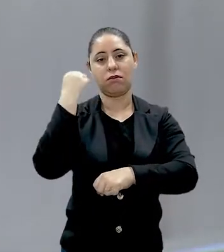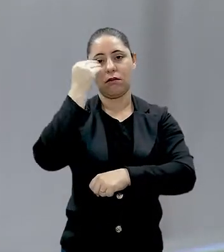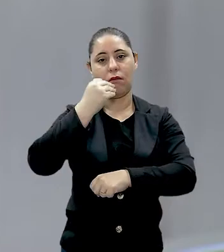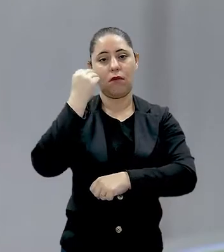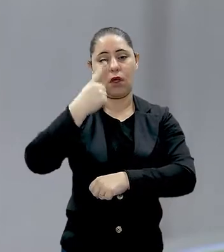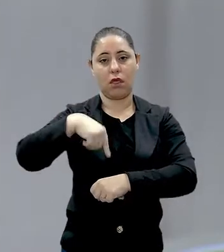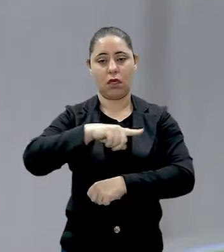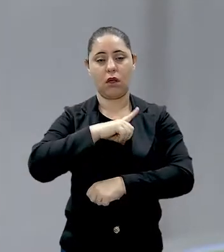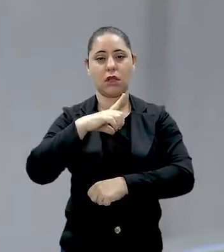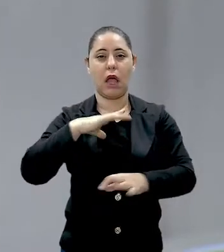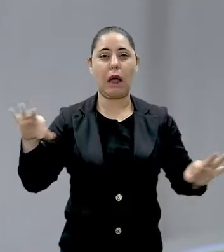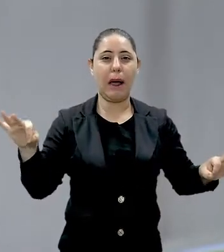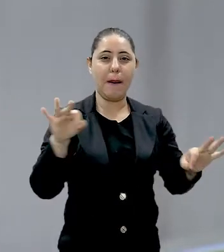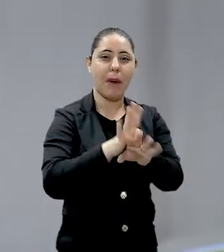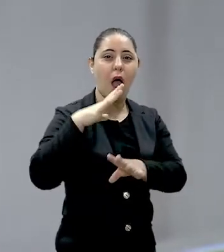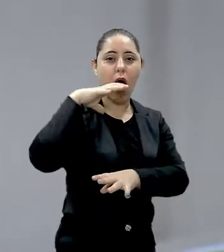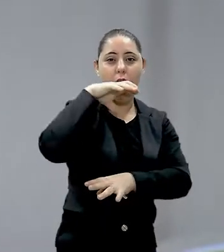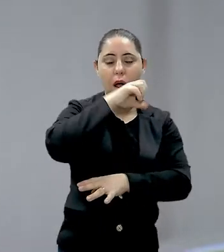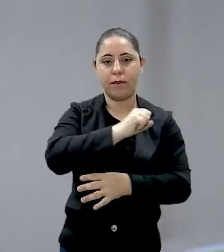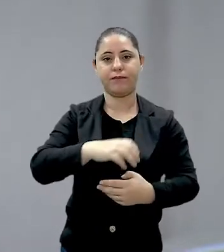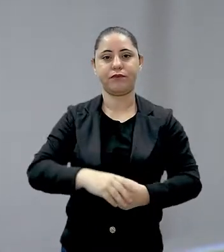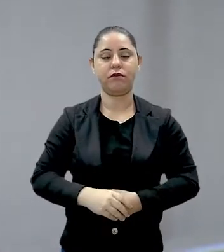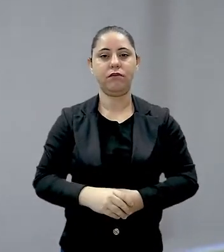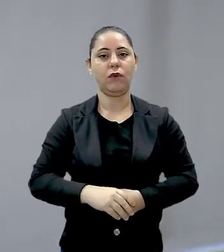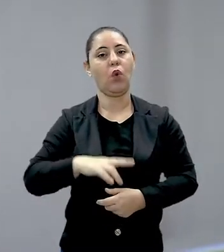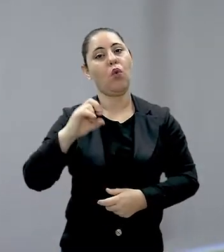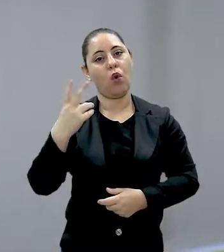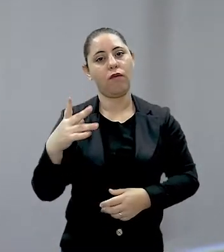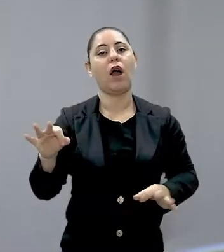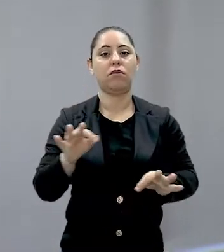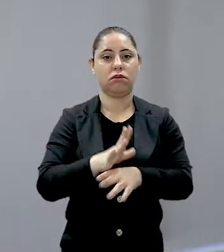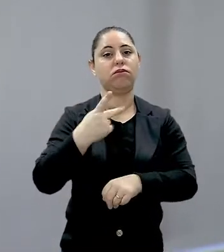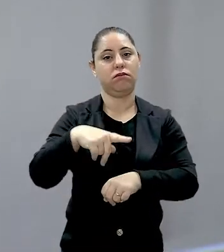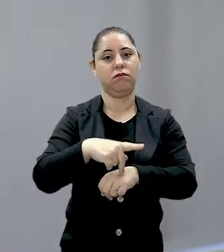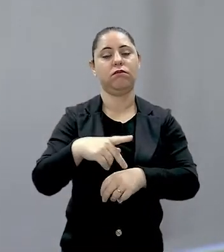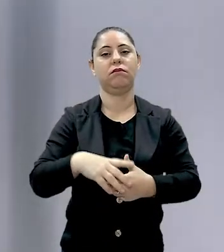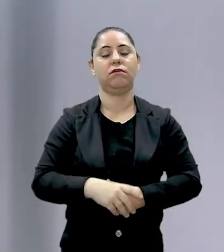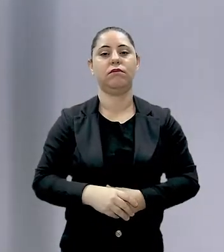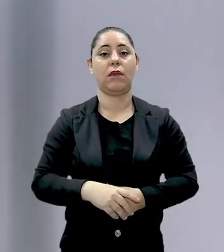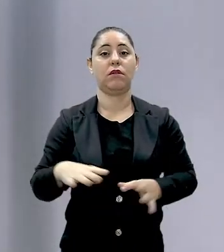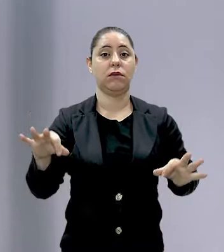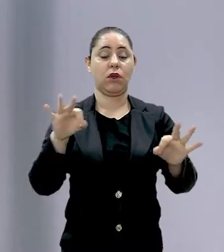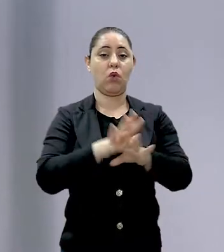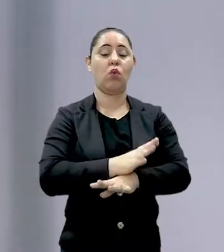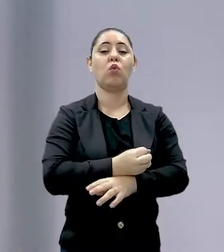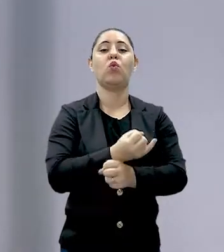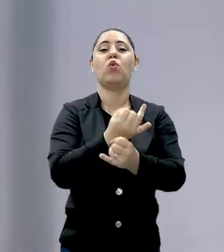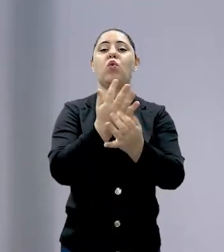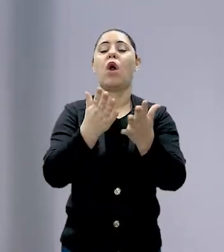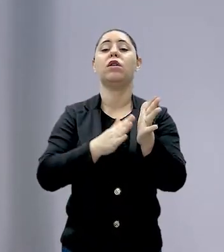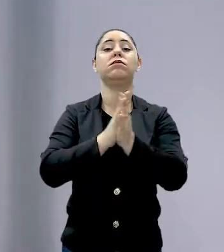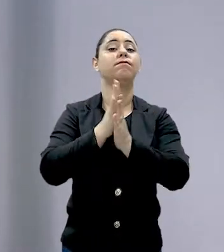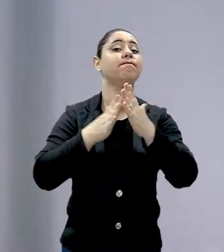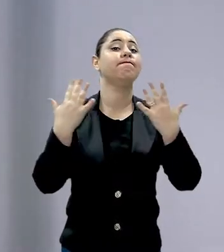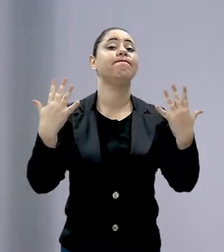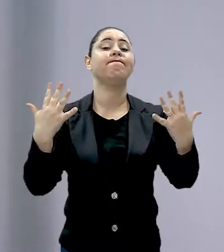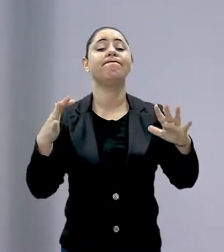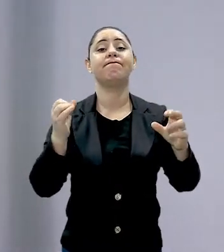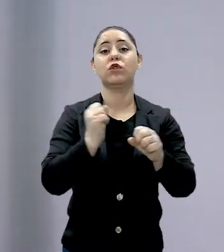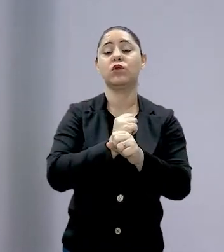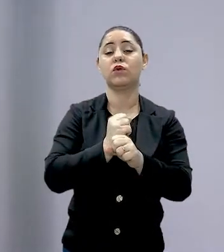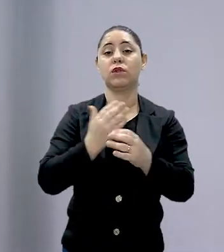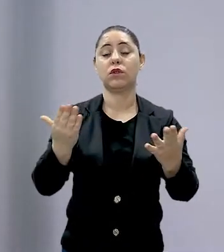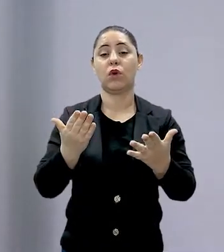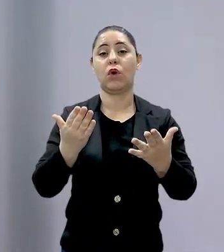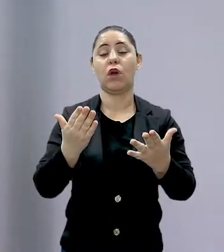tipo de experiência que nós temos que acabar com ela o mais rápido possível, ou ela vai acabar com o Brasil. Para encerrar, quais são as suas